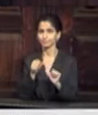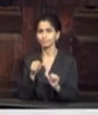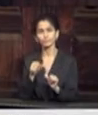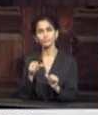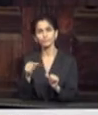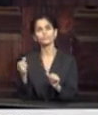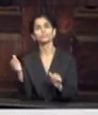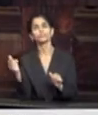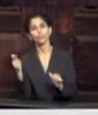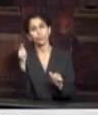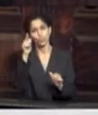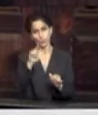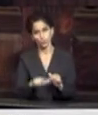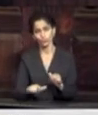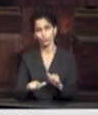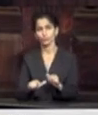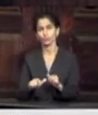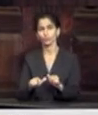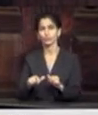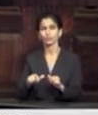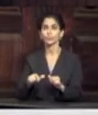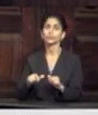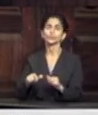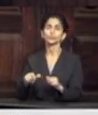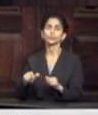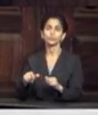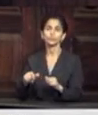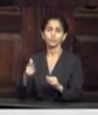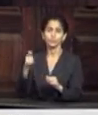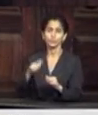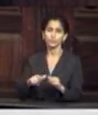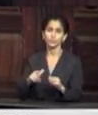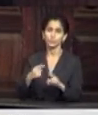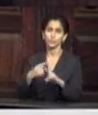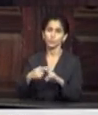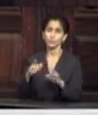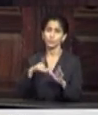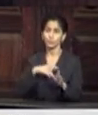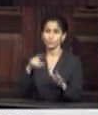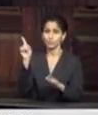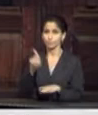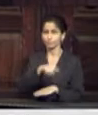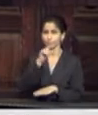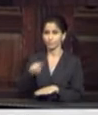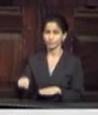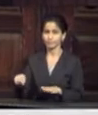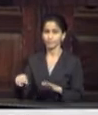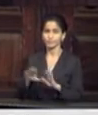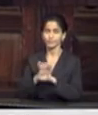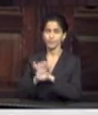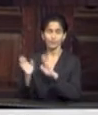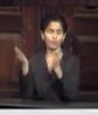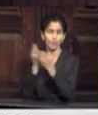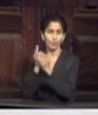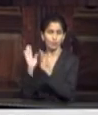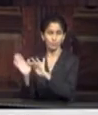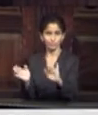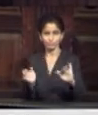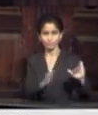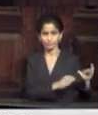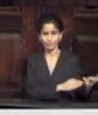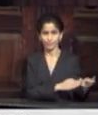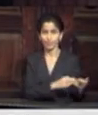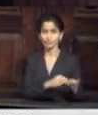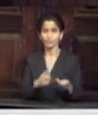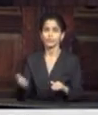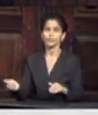os senhores, restaurou algo que já tinha sido excluído, um fantasma que já tinha saído do campo da educação,